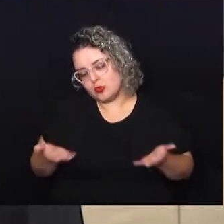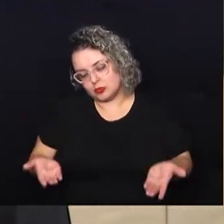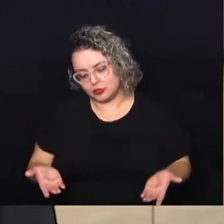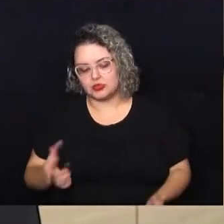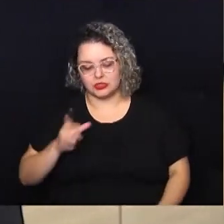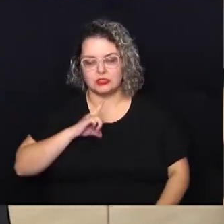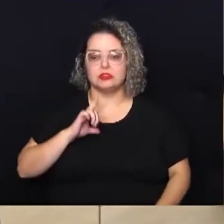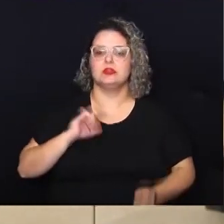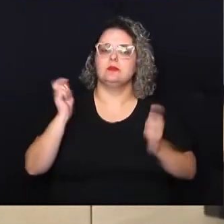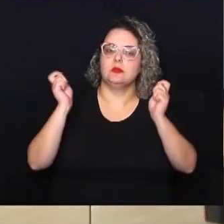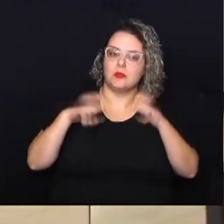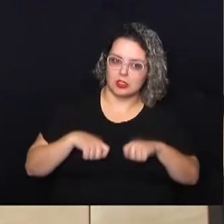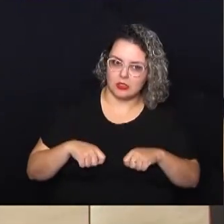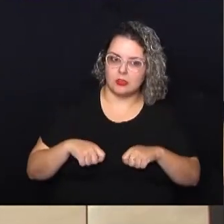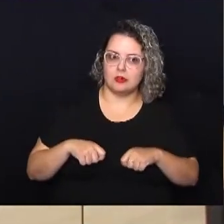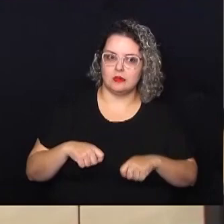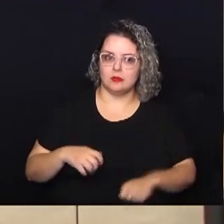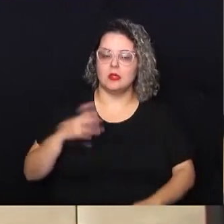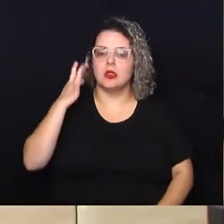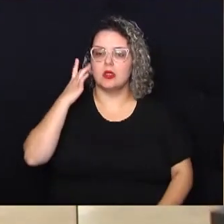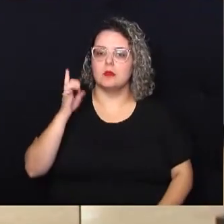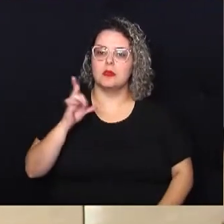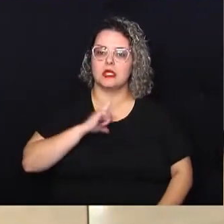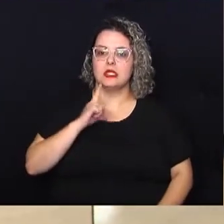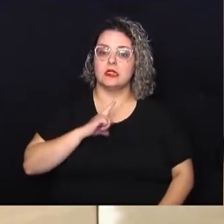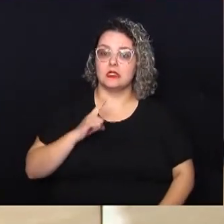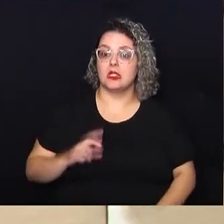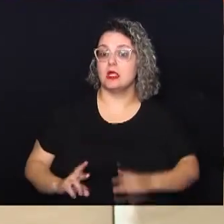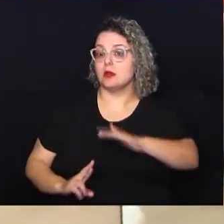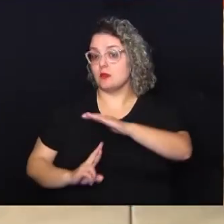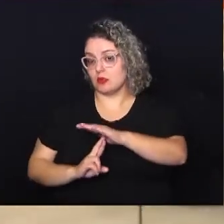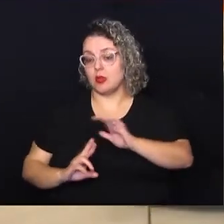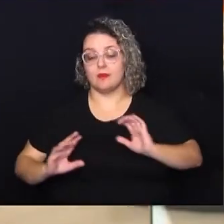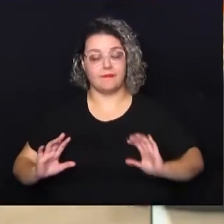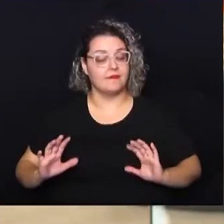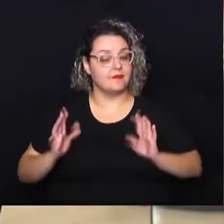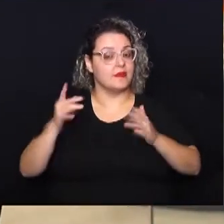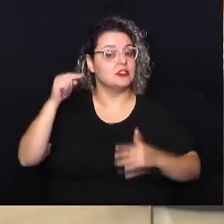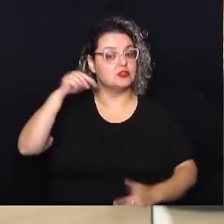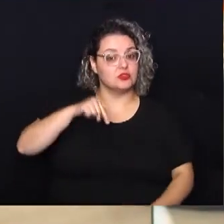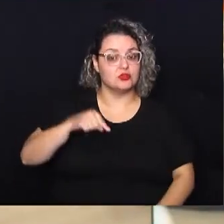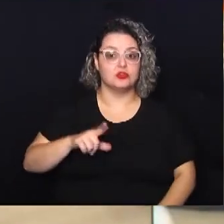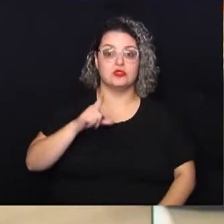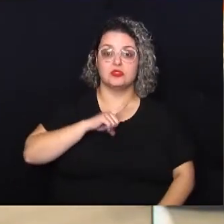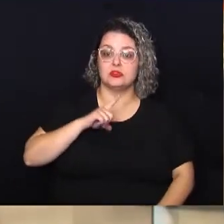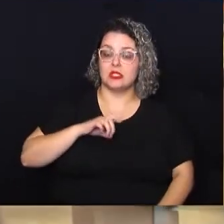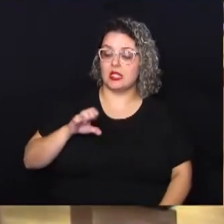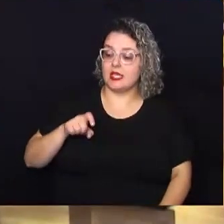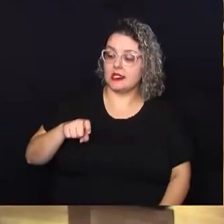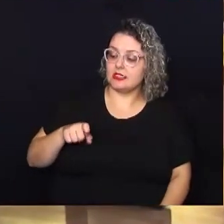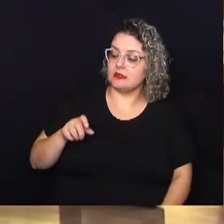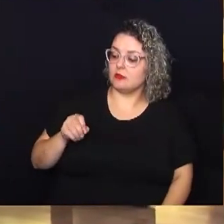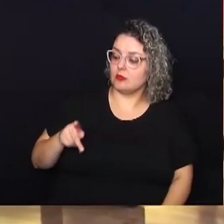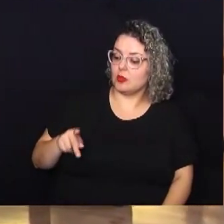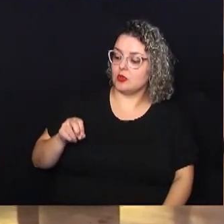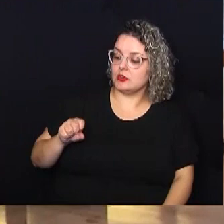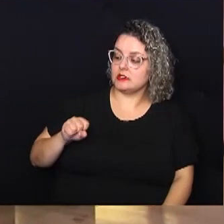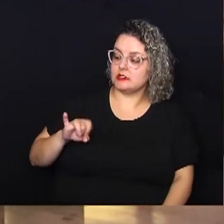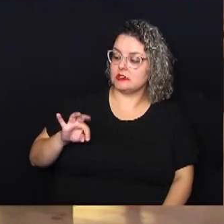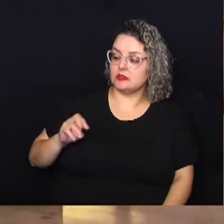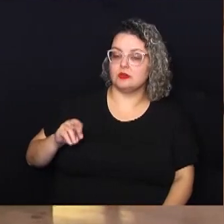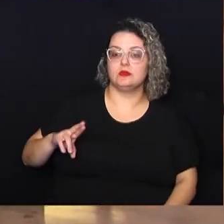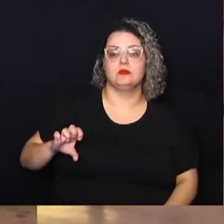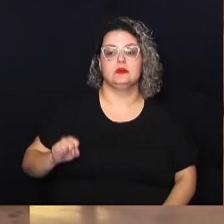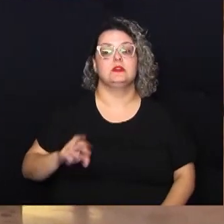a capacitação e amanhã teremos uma feira, né, um festival aqui em que teremos expositores e restaurantes aberto